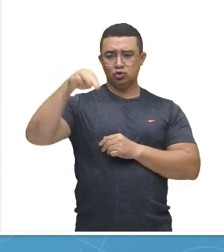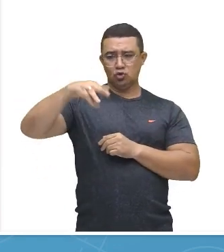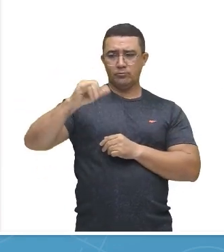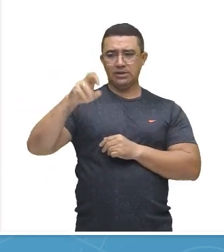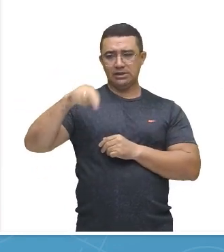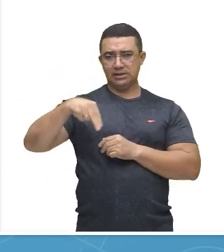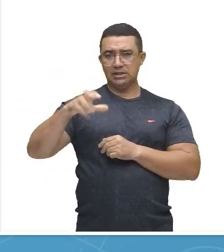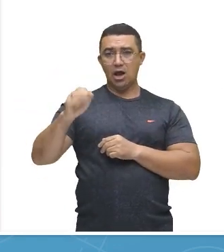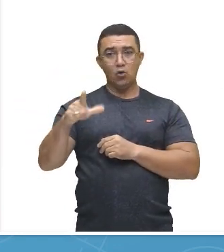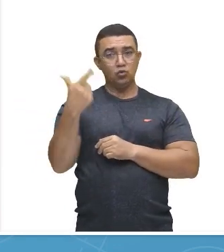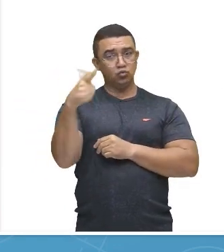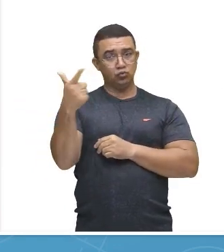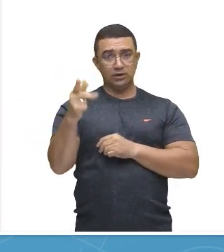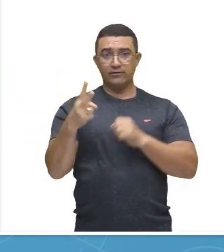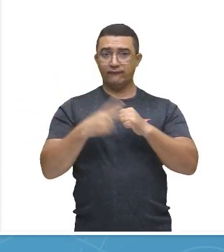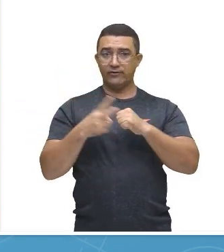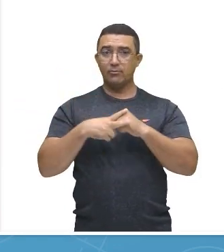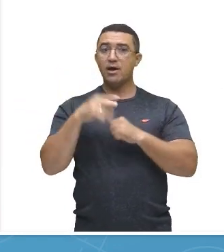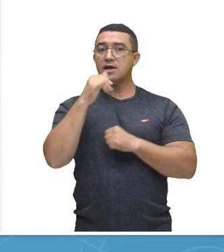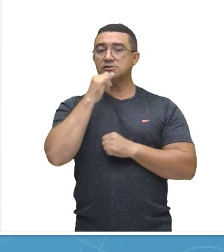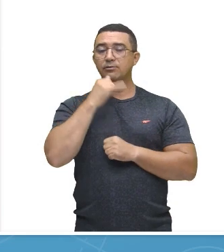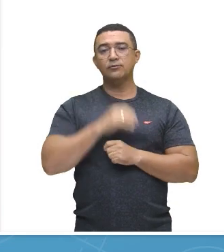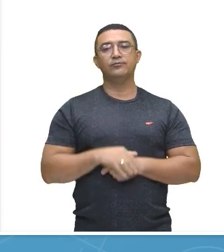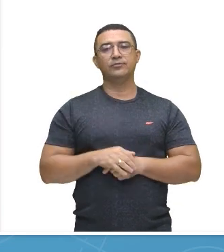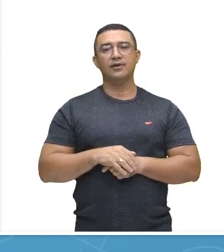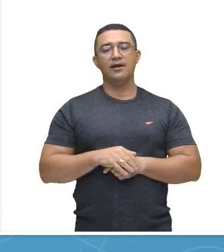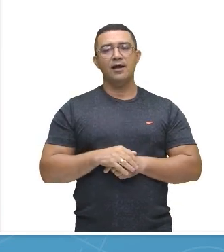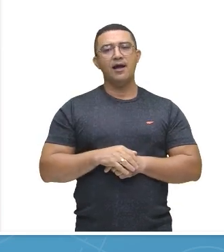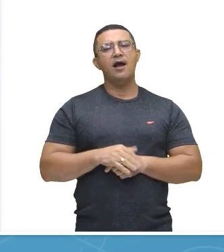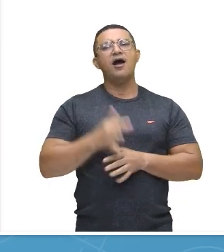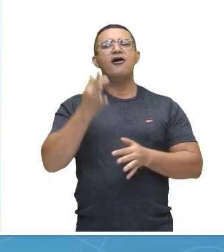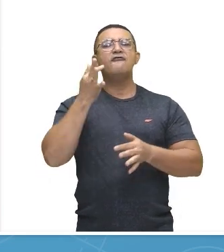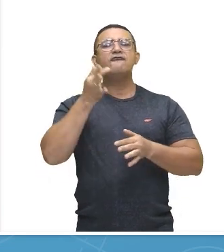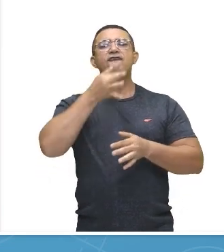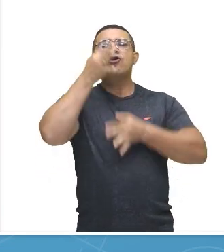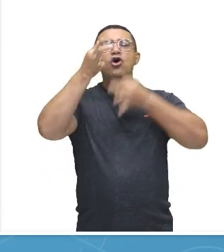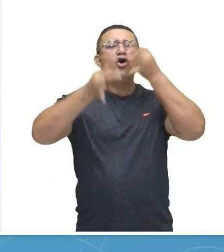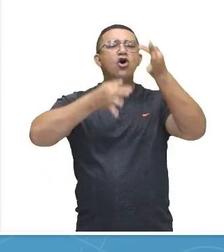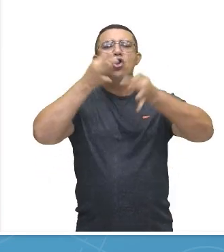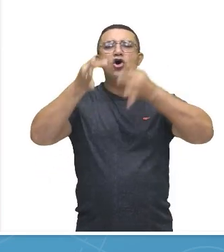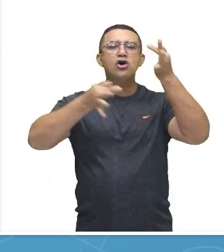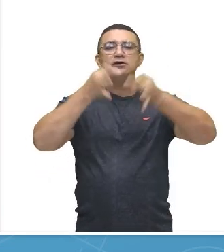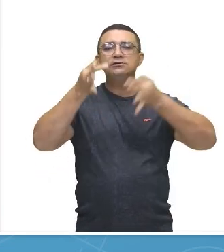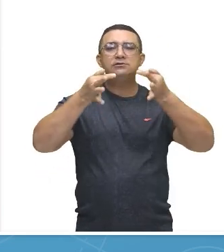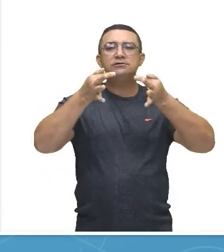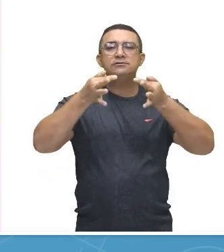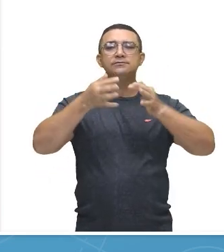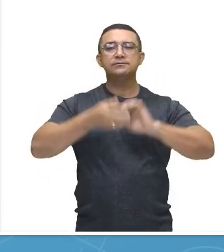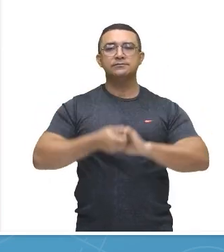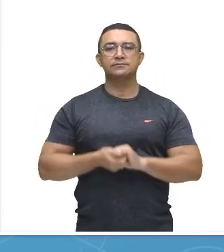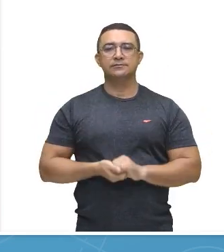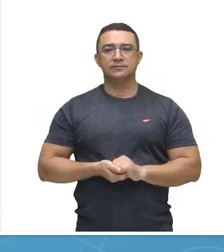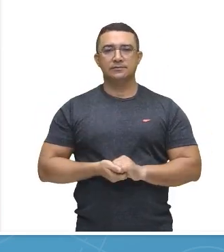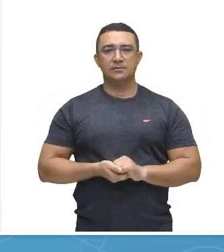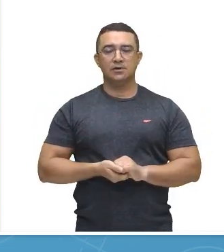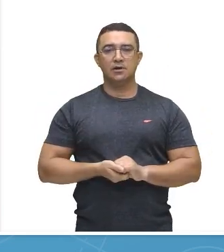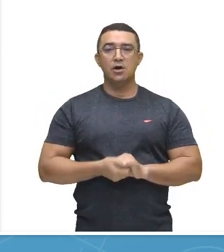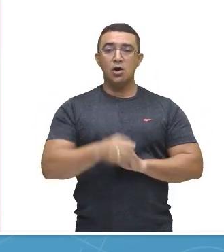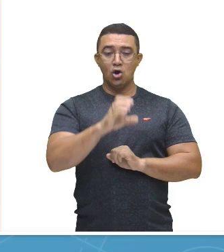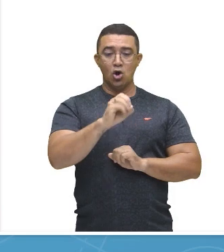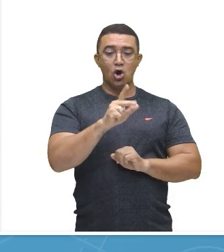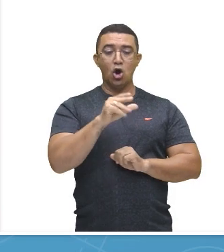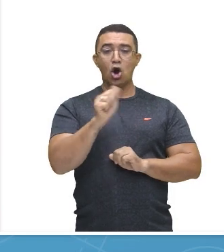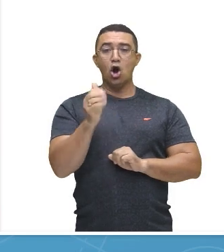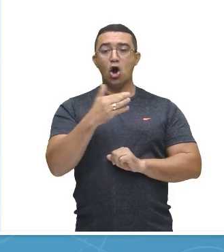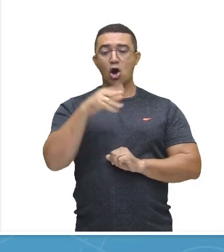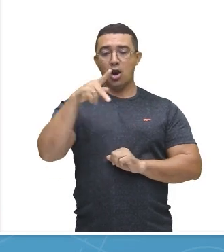flores, as flores. Ora, Pedro, observe, não apresenta verbo. Então,